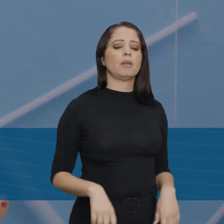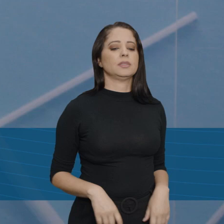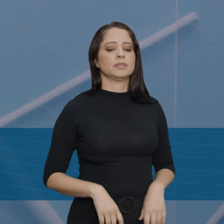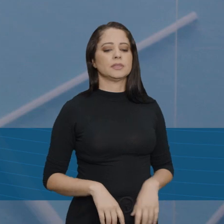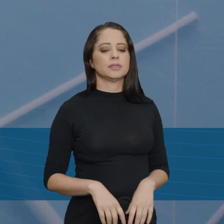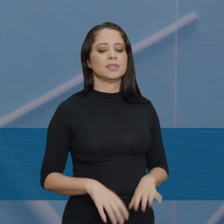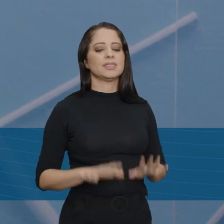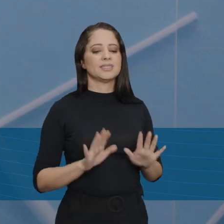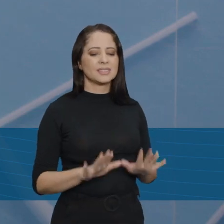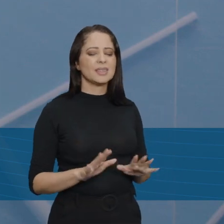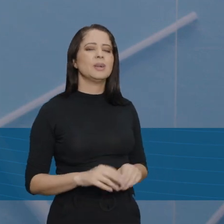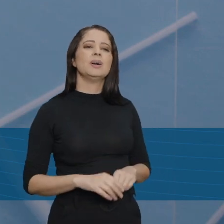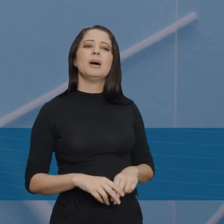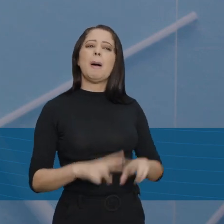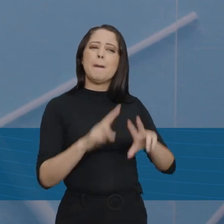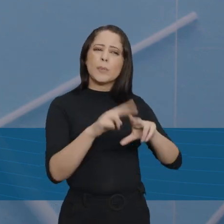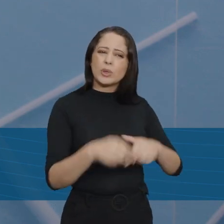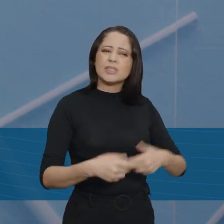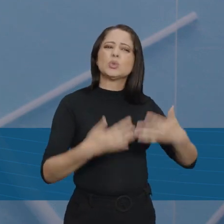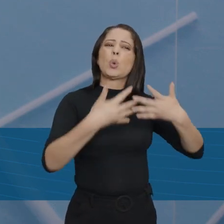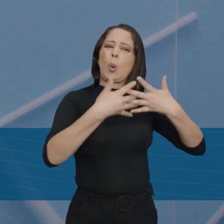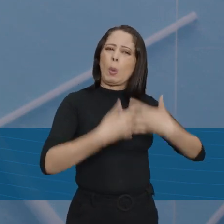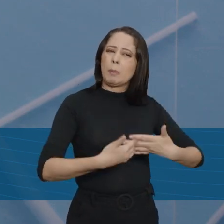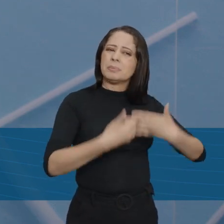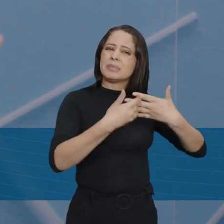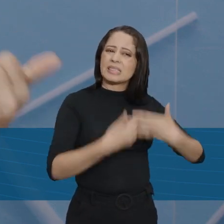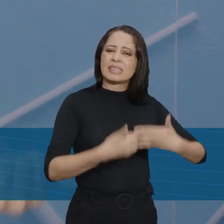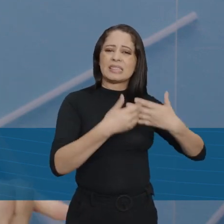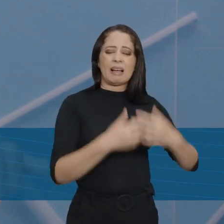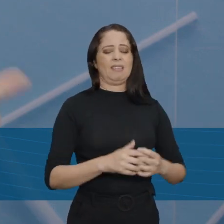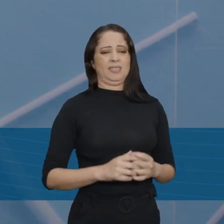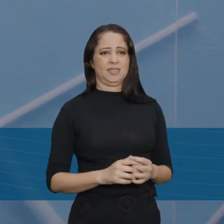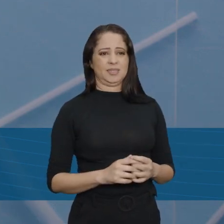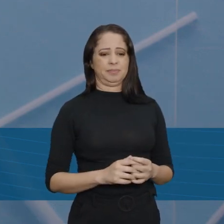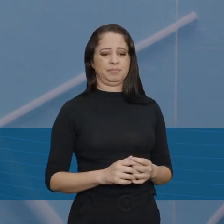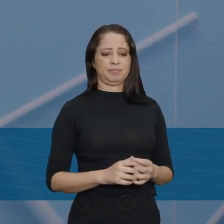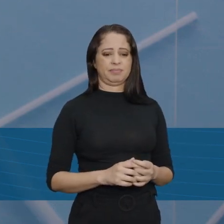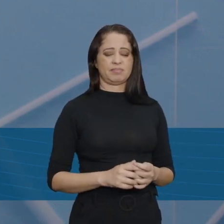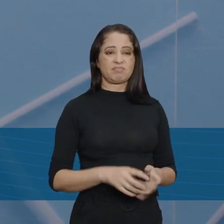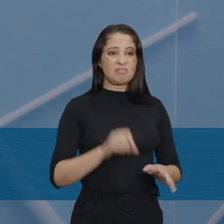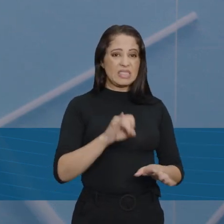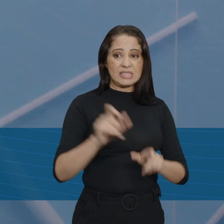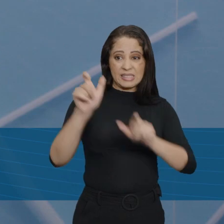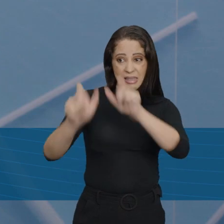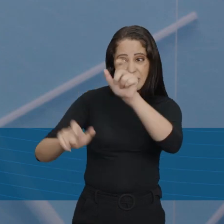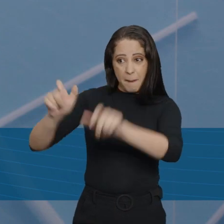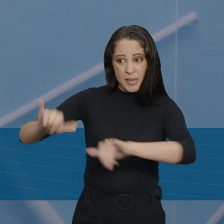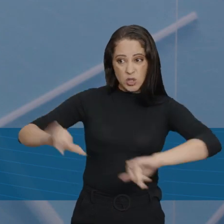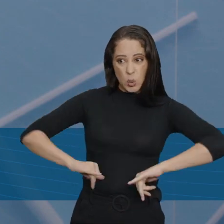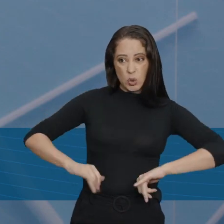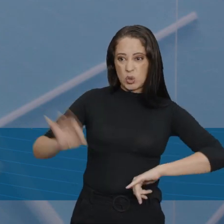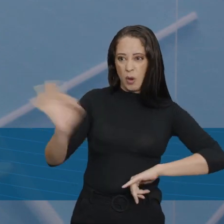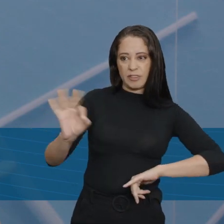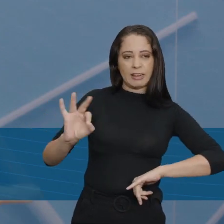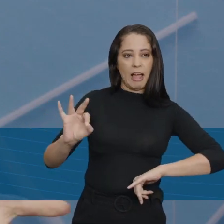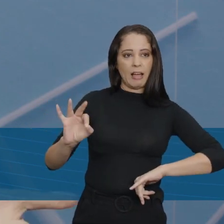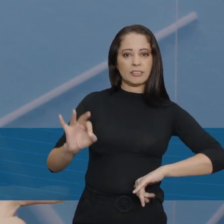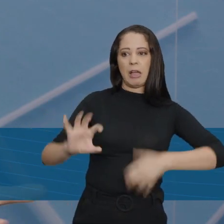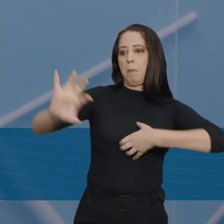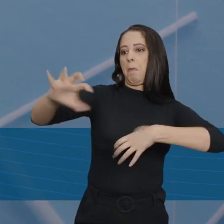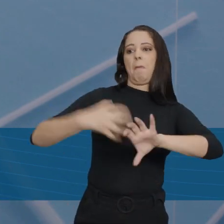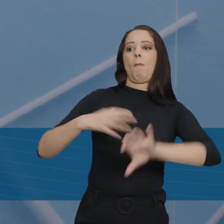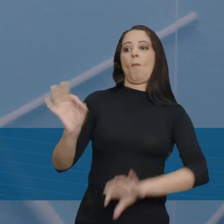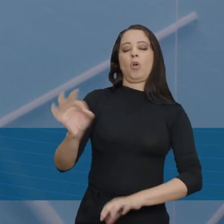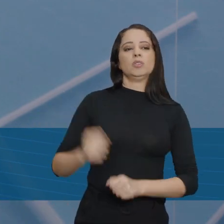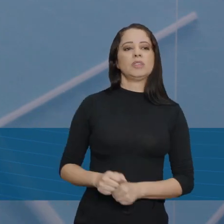outros, né? Então, por isso que é um fenômeno muito complexo, por isso que quem não passa por essa situação não entende. Imagina,